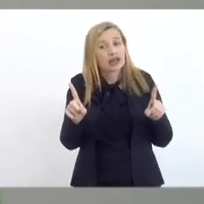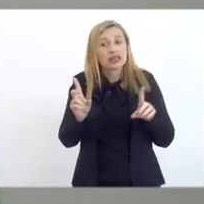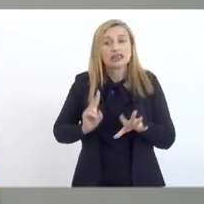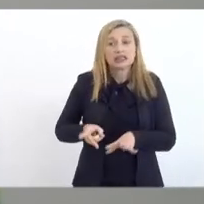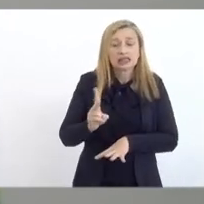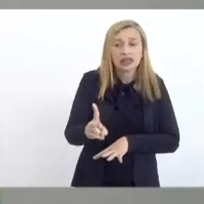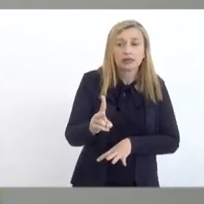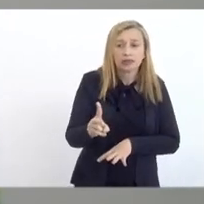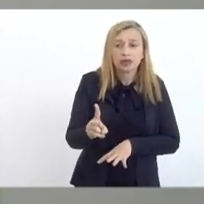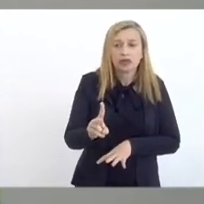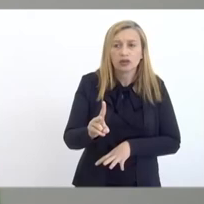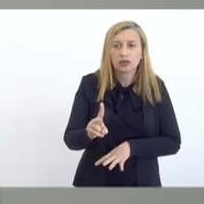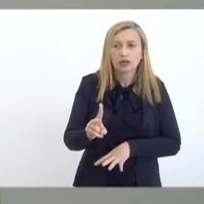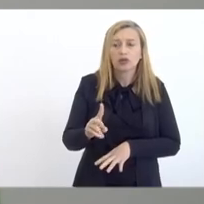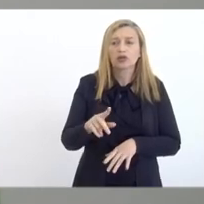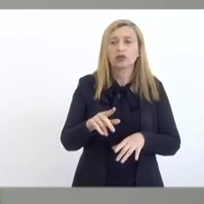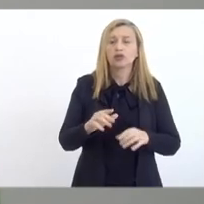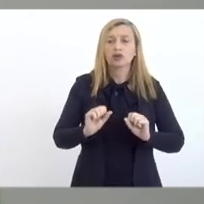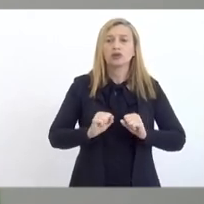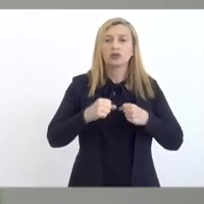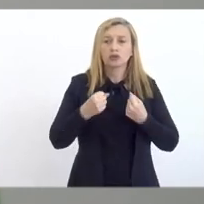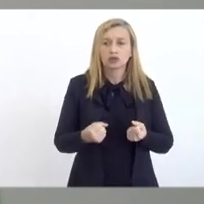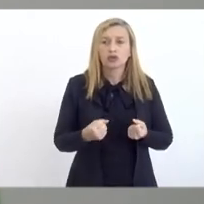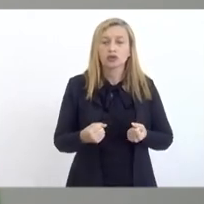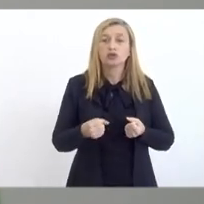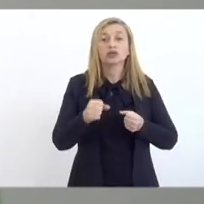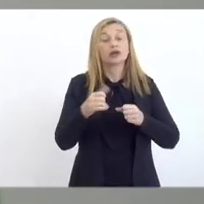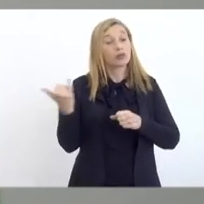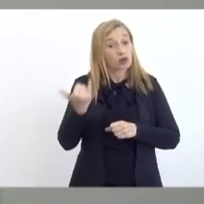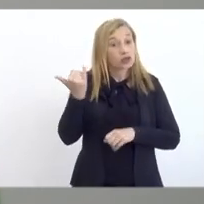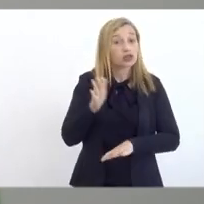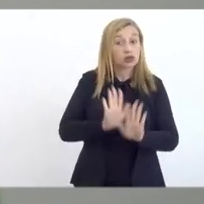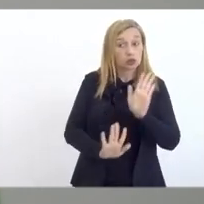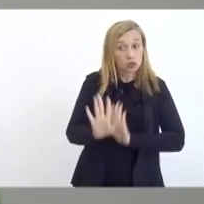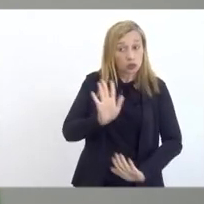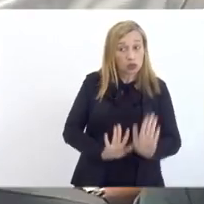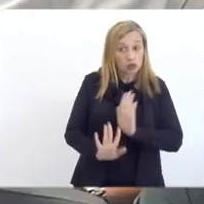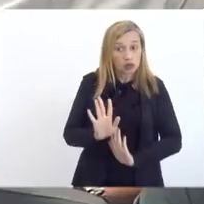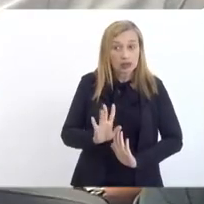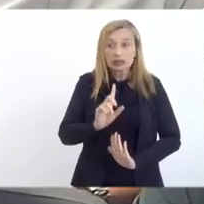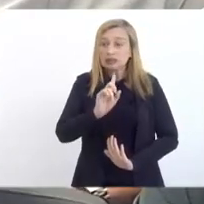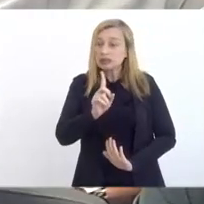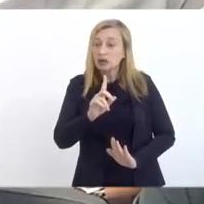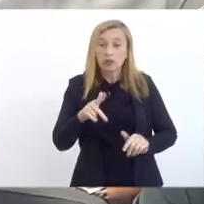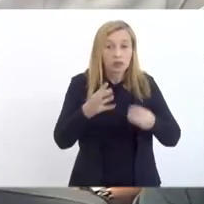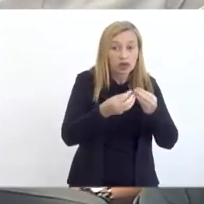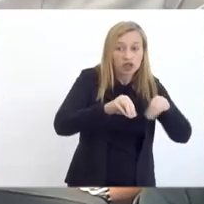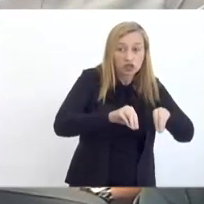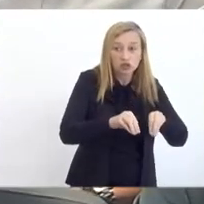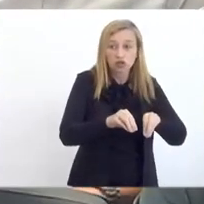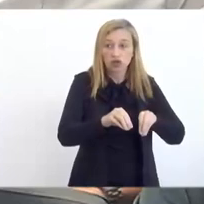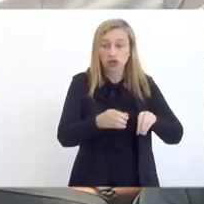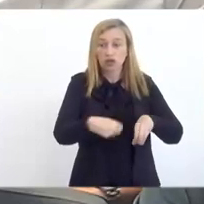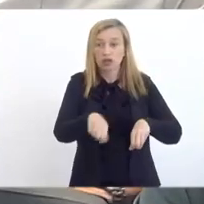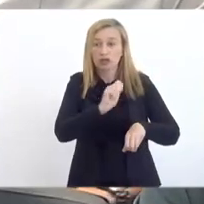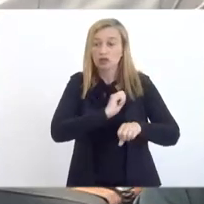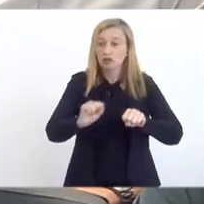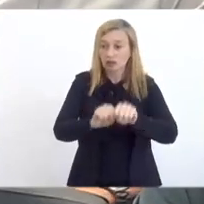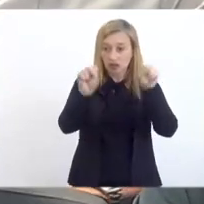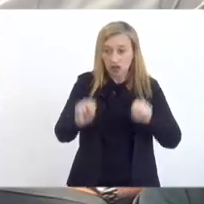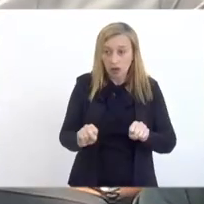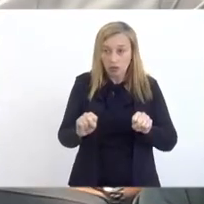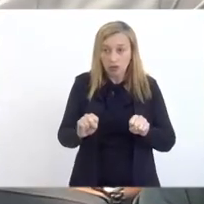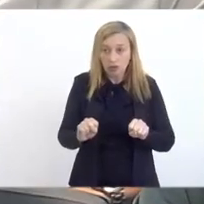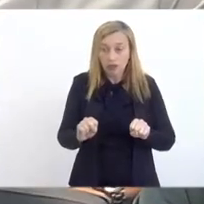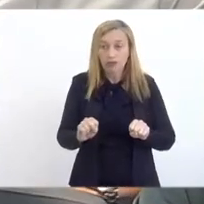sempre com a menção, né, da importância e do cuidado para que isso não atrapalhe o regime de recuperação fiscal.